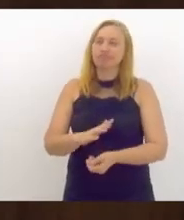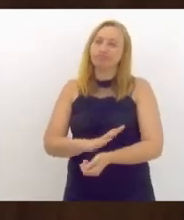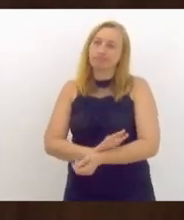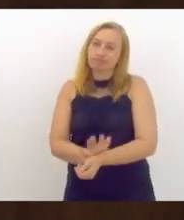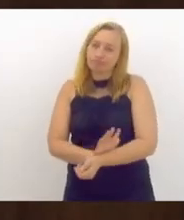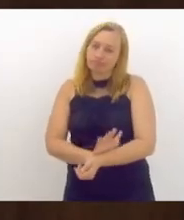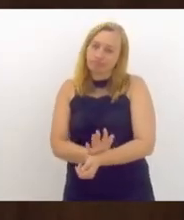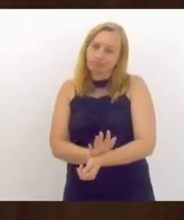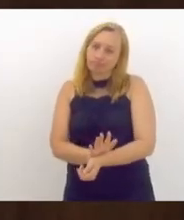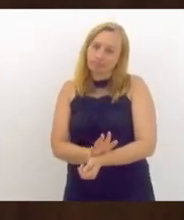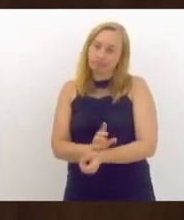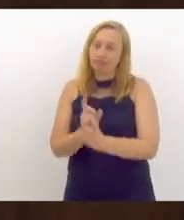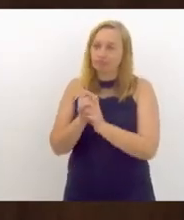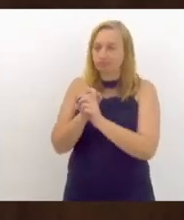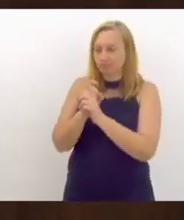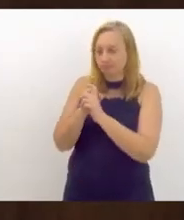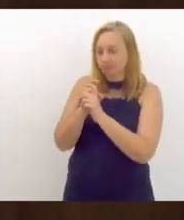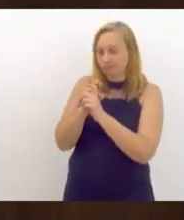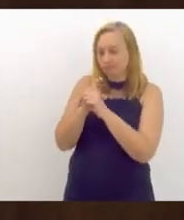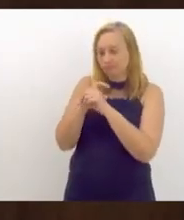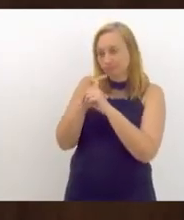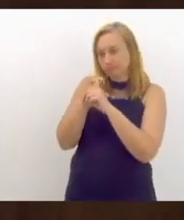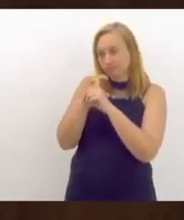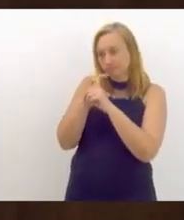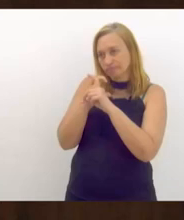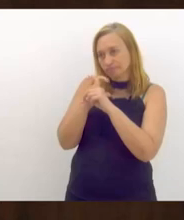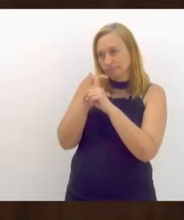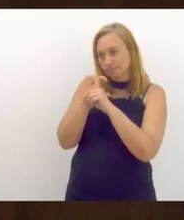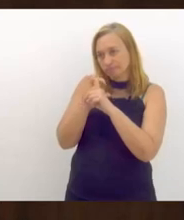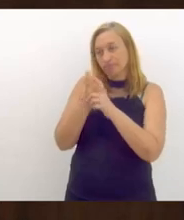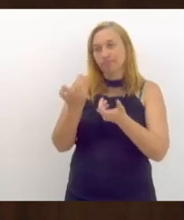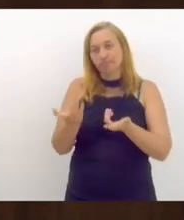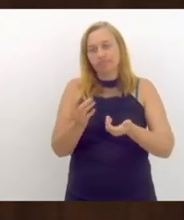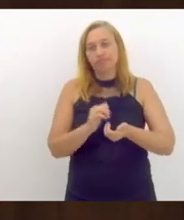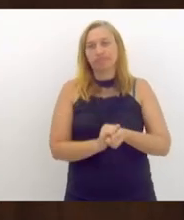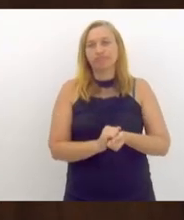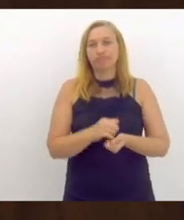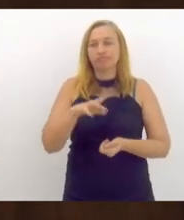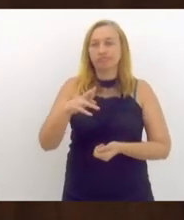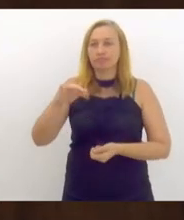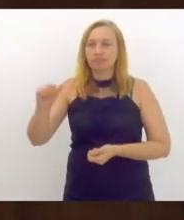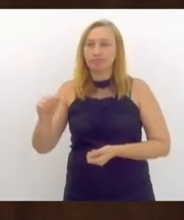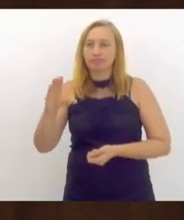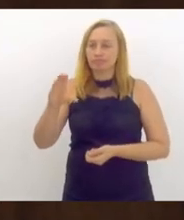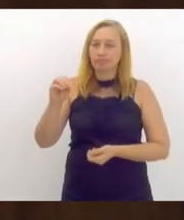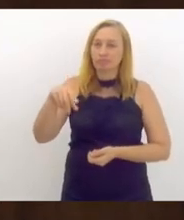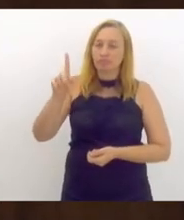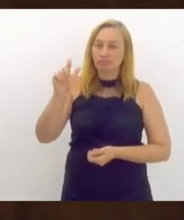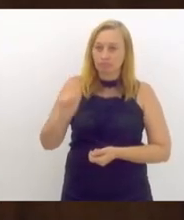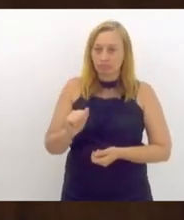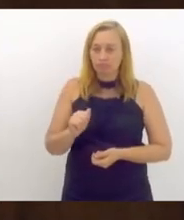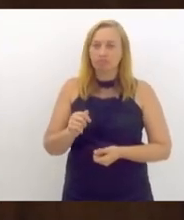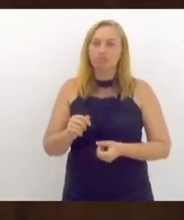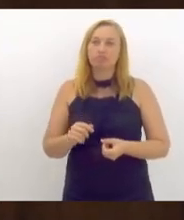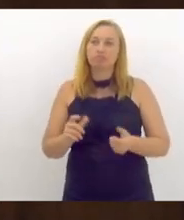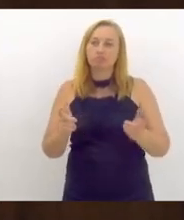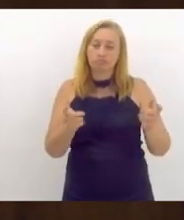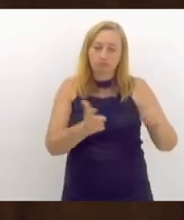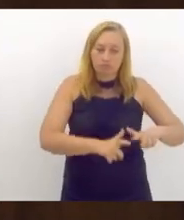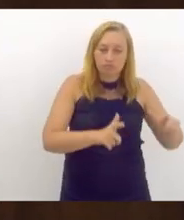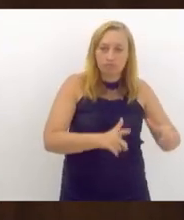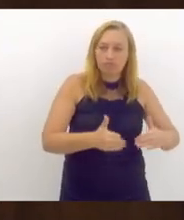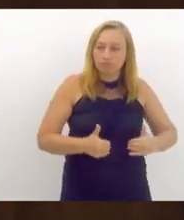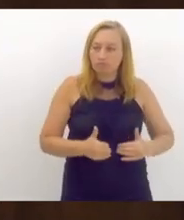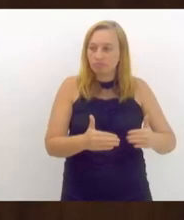nazistas no monumento determinado para Maria Conga, monumento esse que foi inaugurado